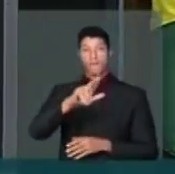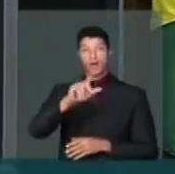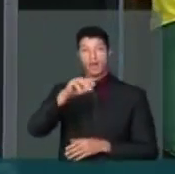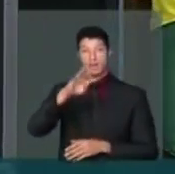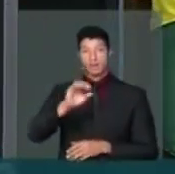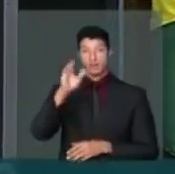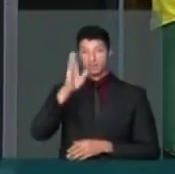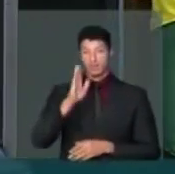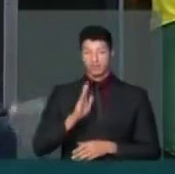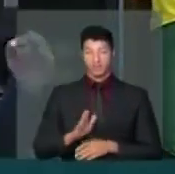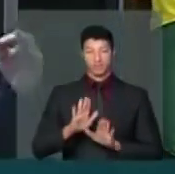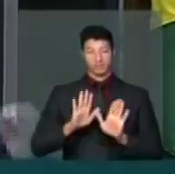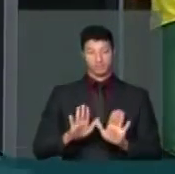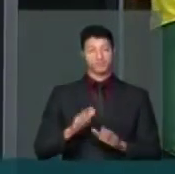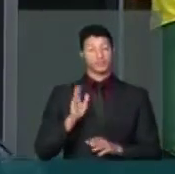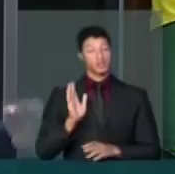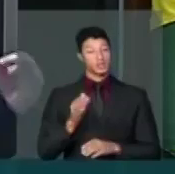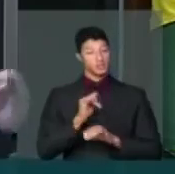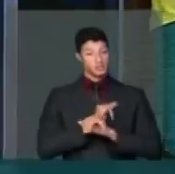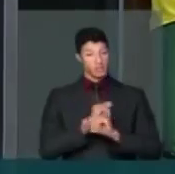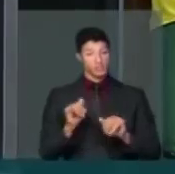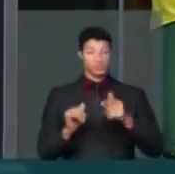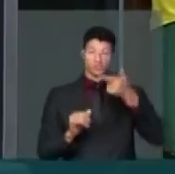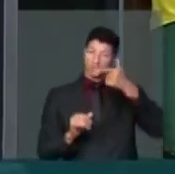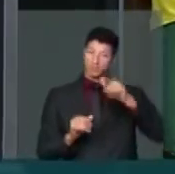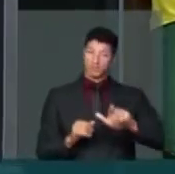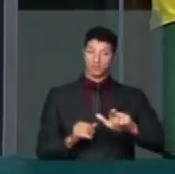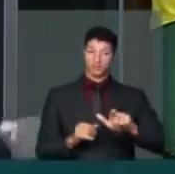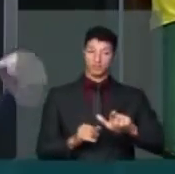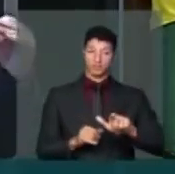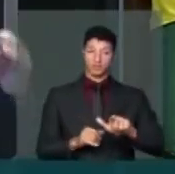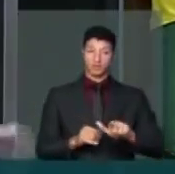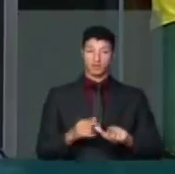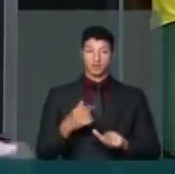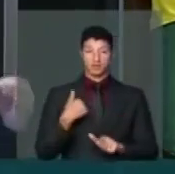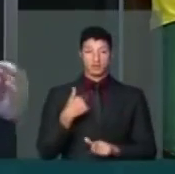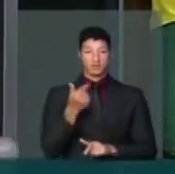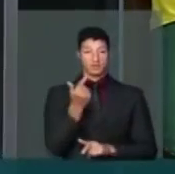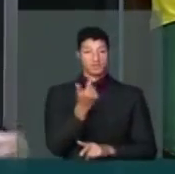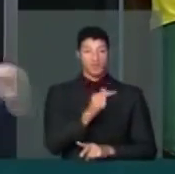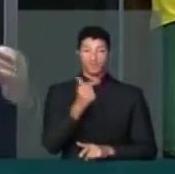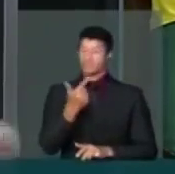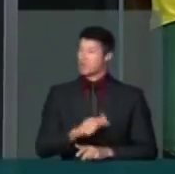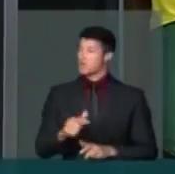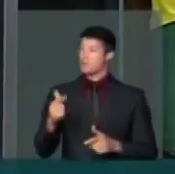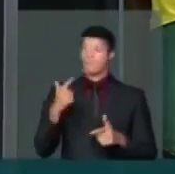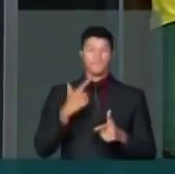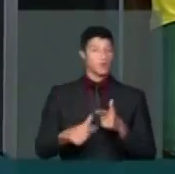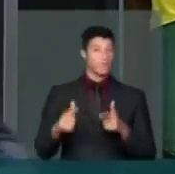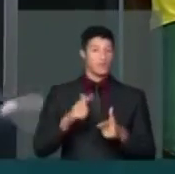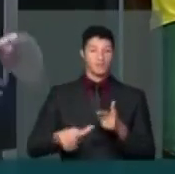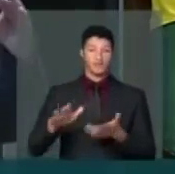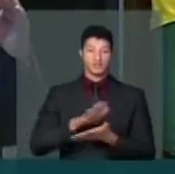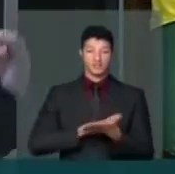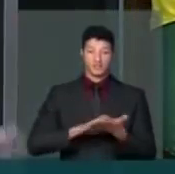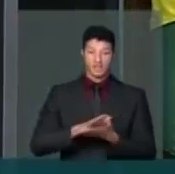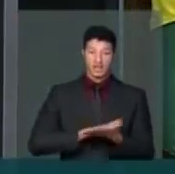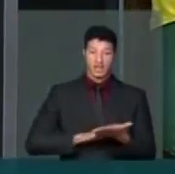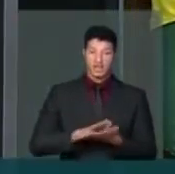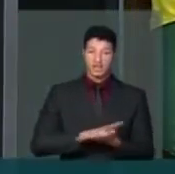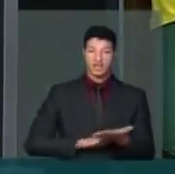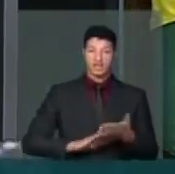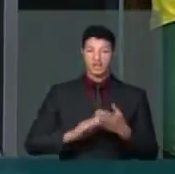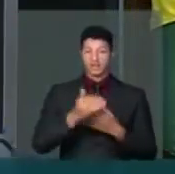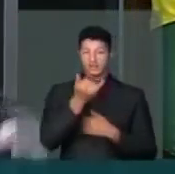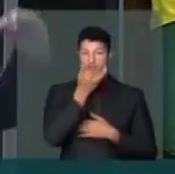brasileiro. E já disse e repito, não tenho problema nenhum em me